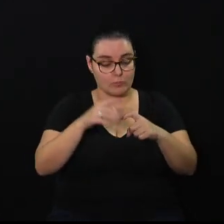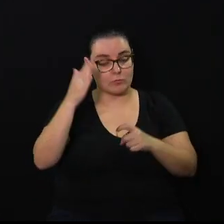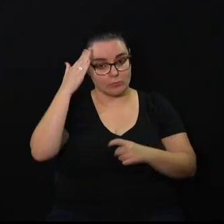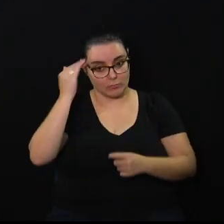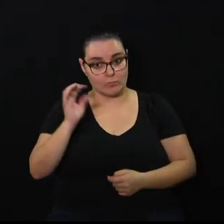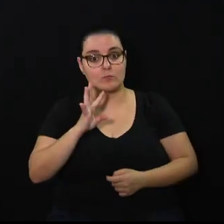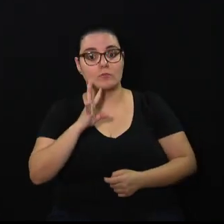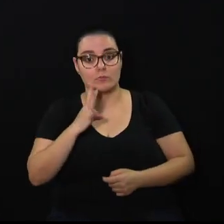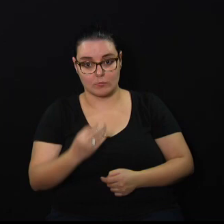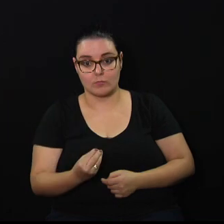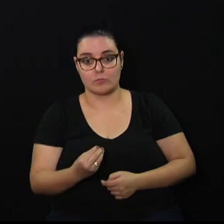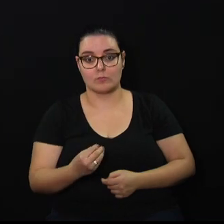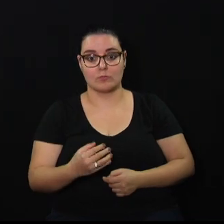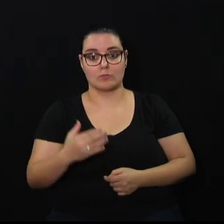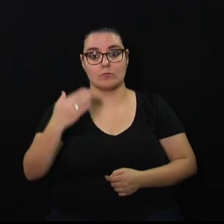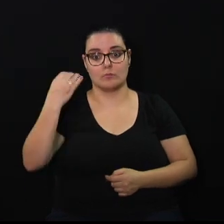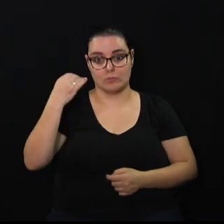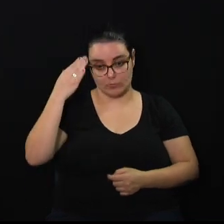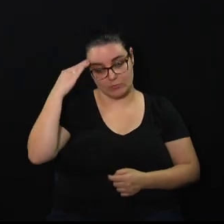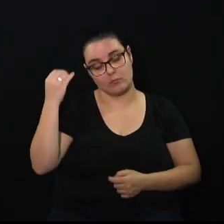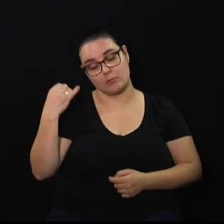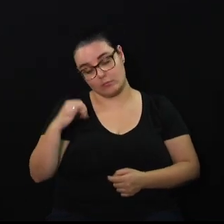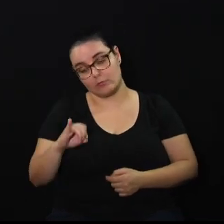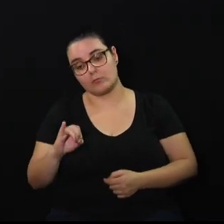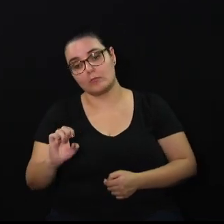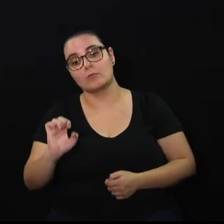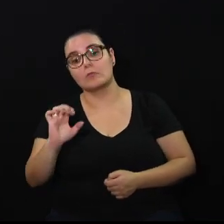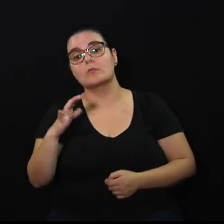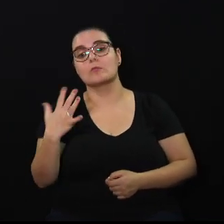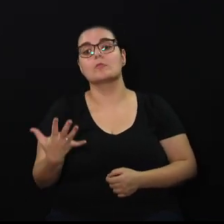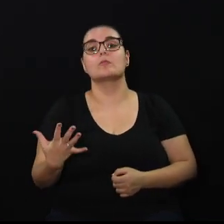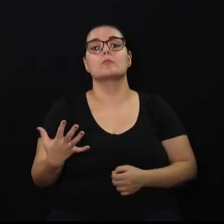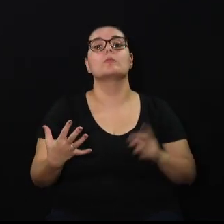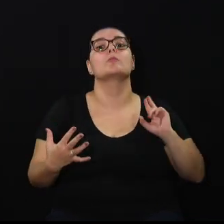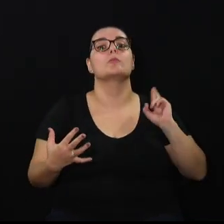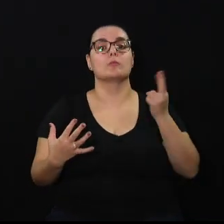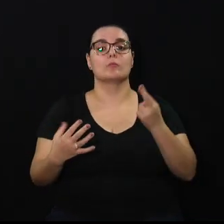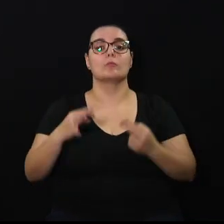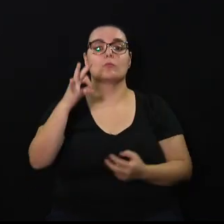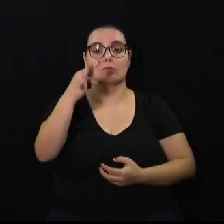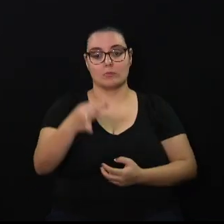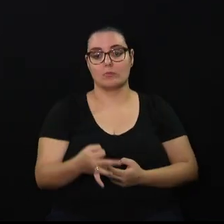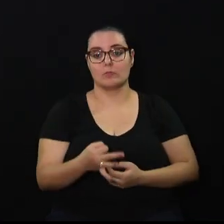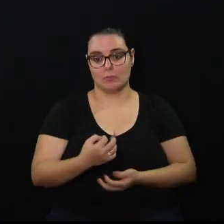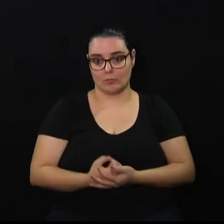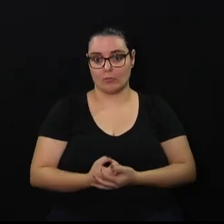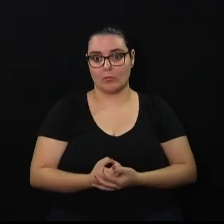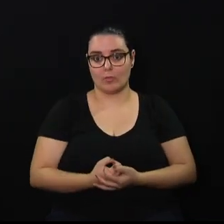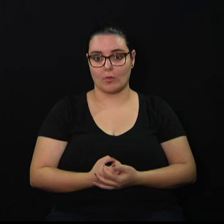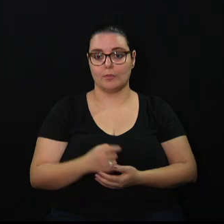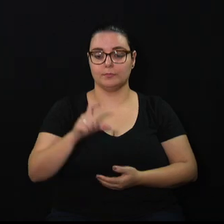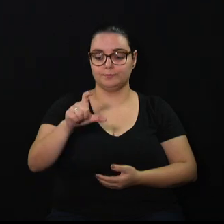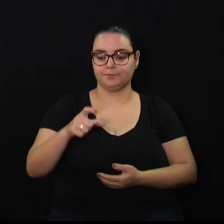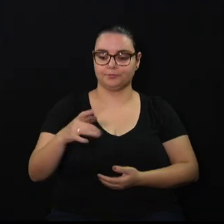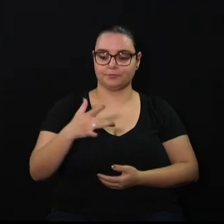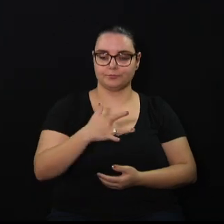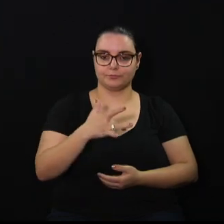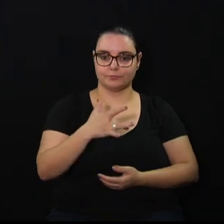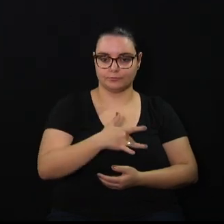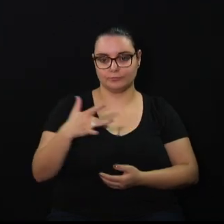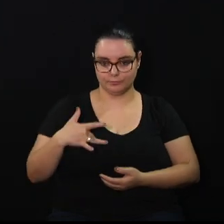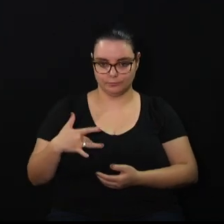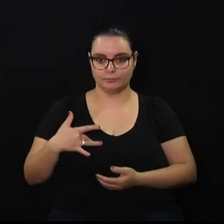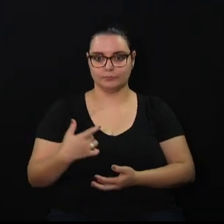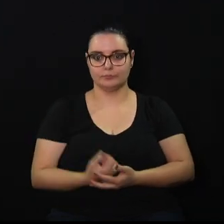conhece aquilo sabe se vai surtir o resultado esperado na então o plano não pode embora a